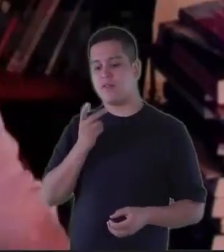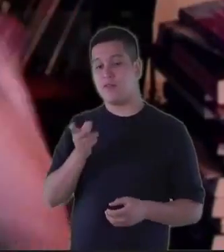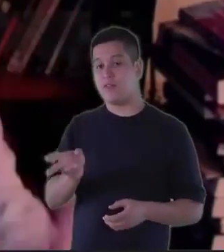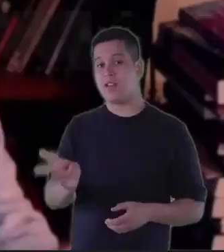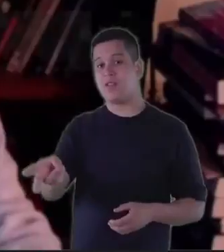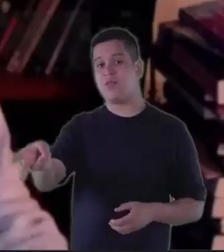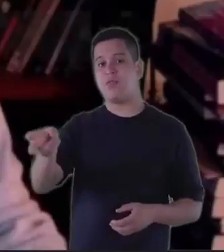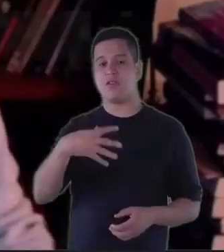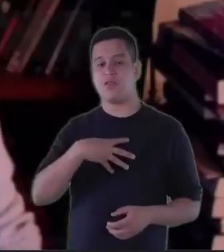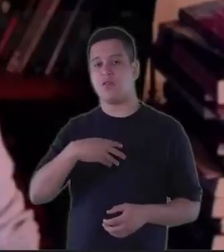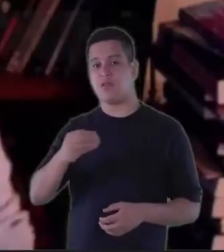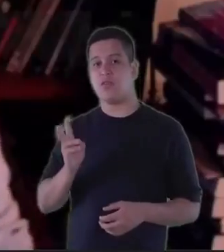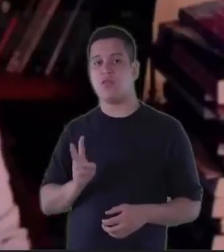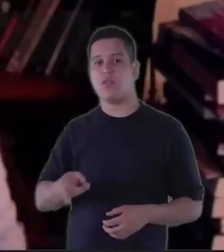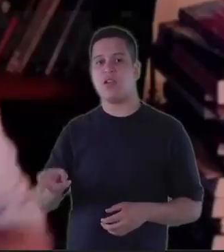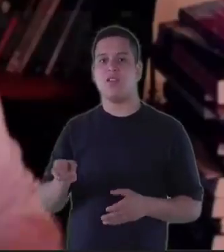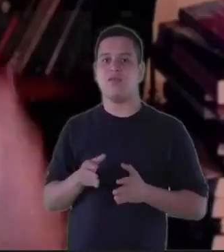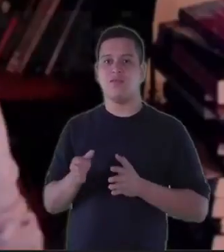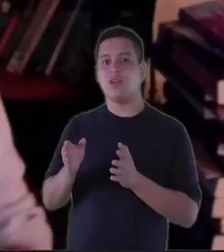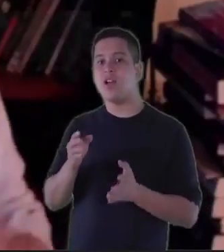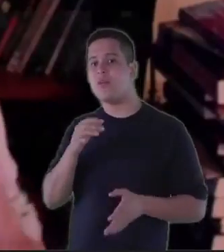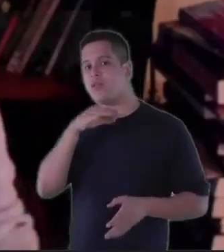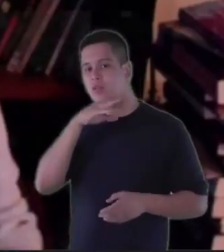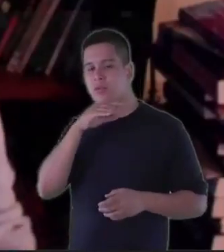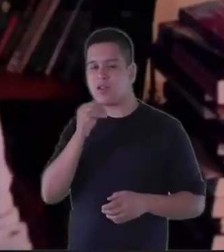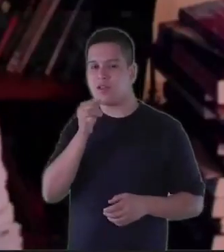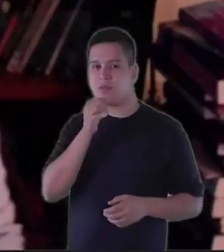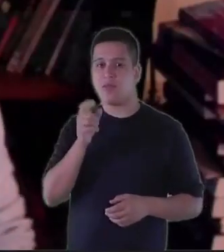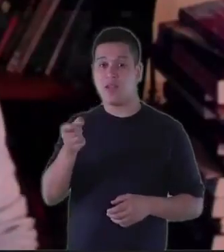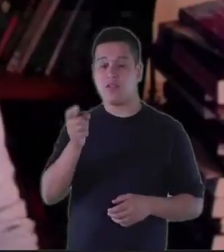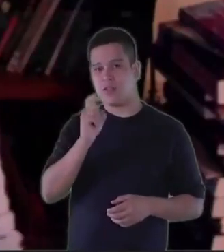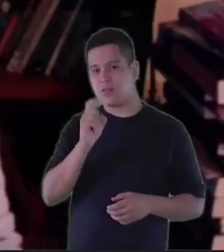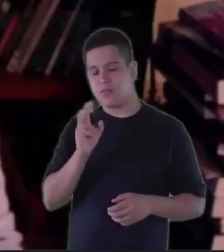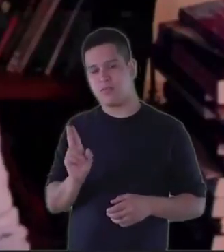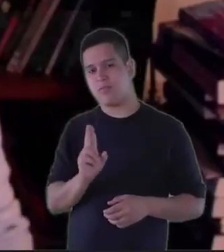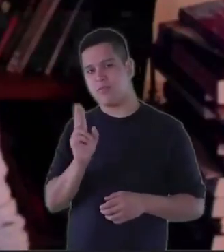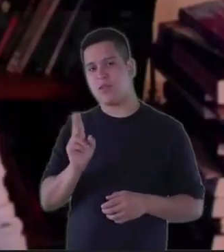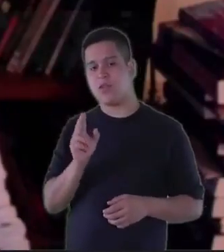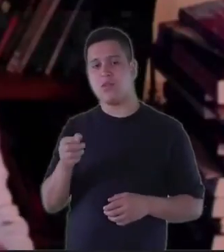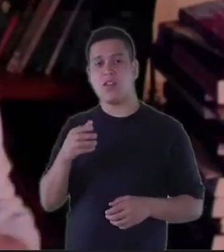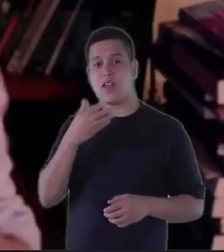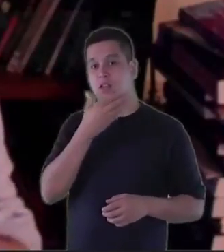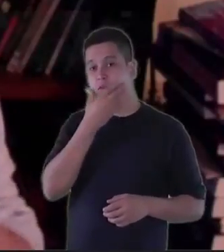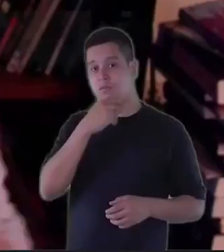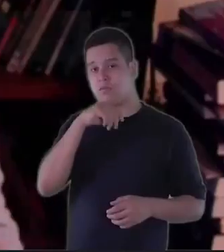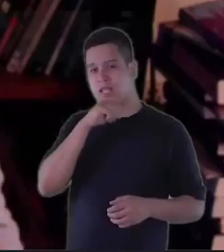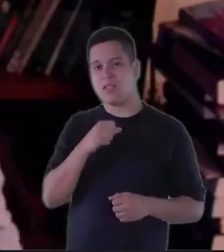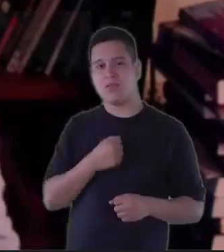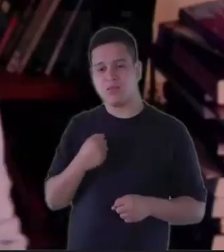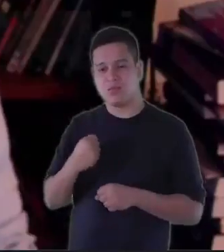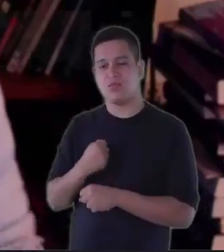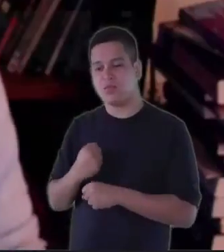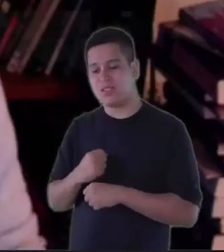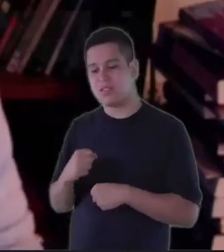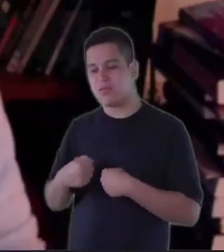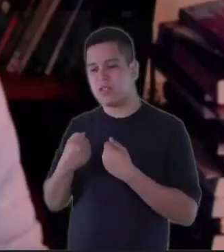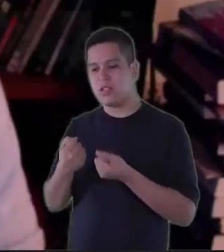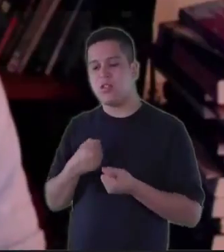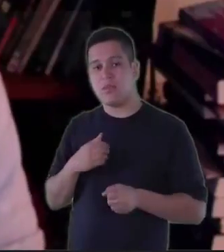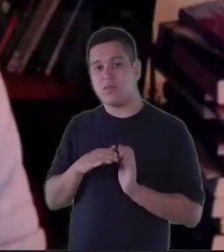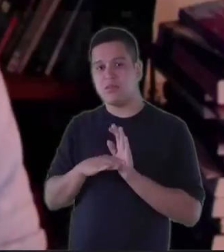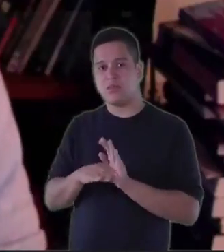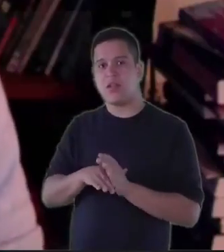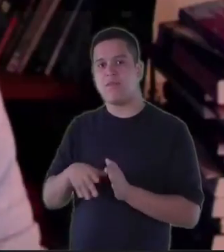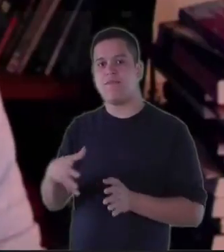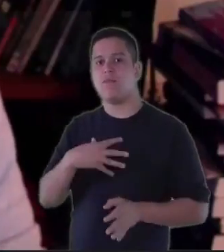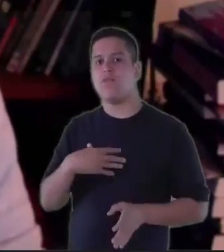crime, assaltando casas e tal, e ele vai lutando para salvar o filho e não consegue. Então é uma tragédia mesmo clássica,